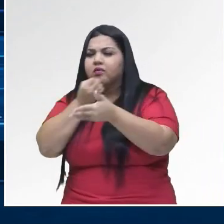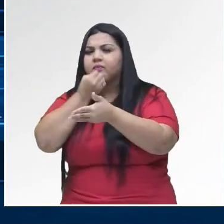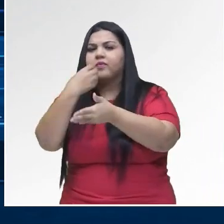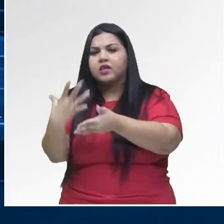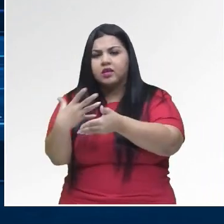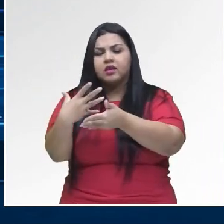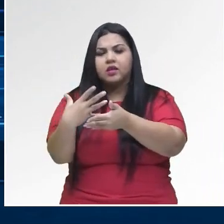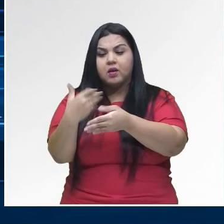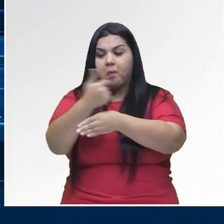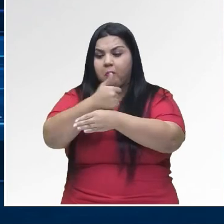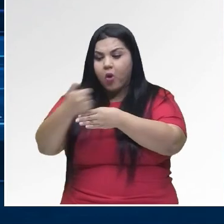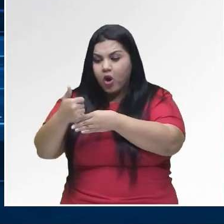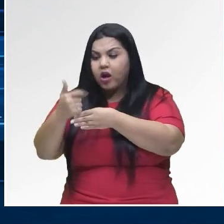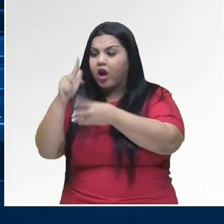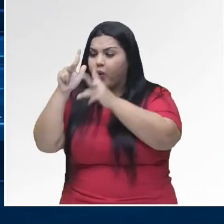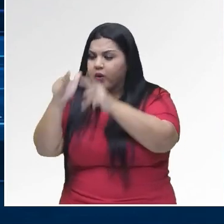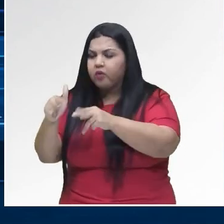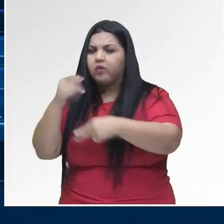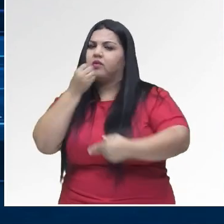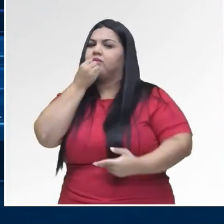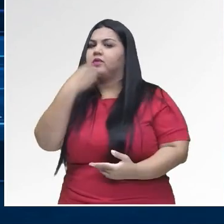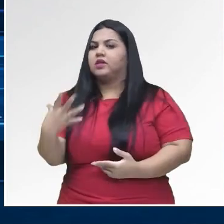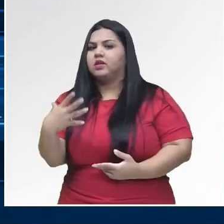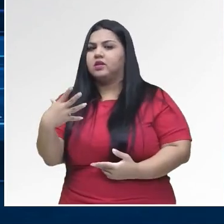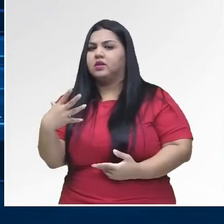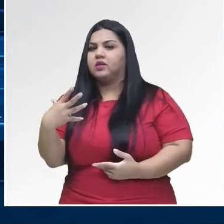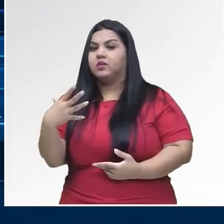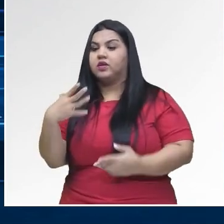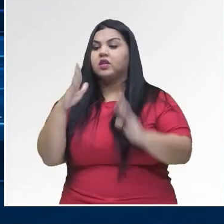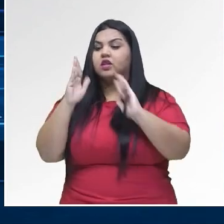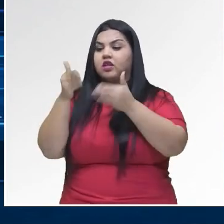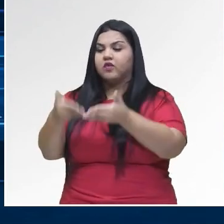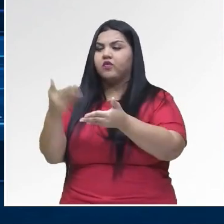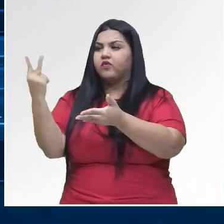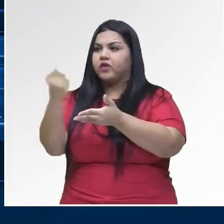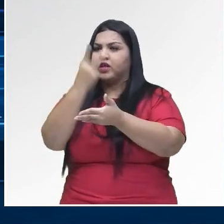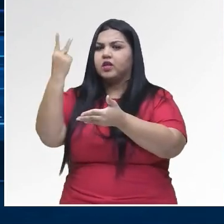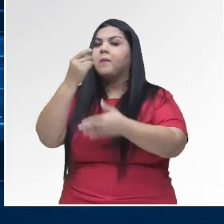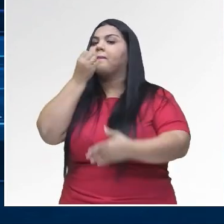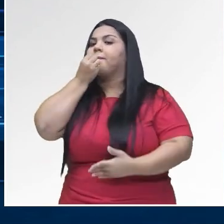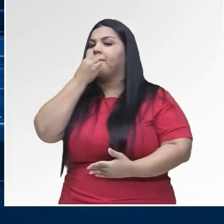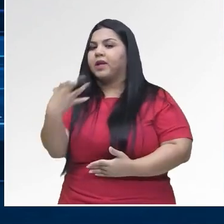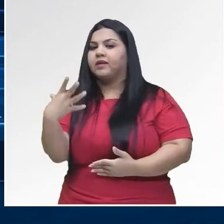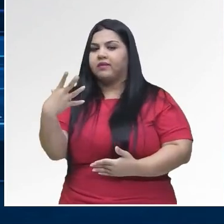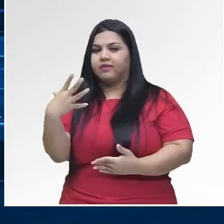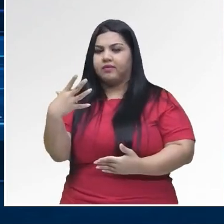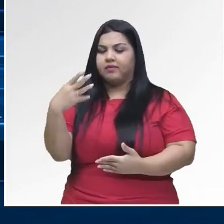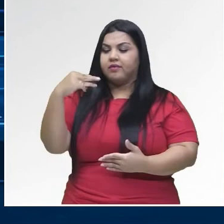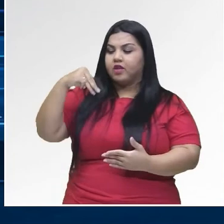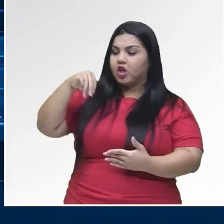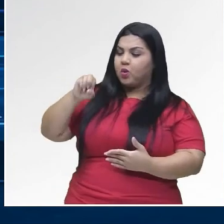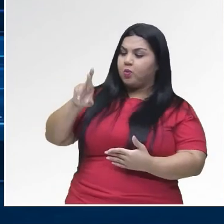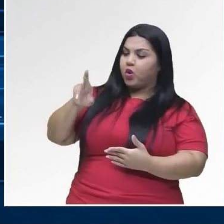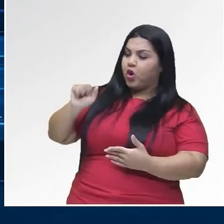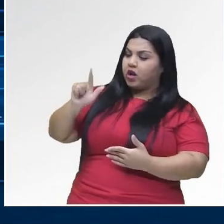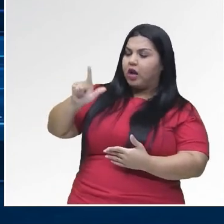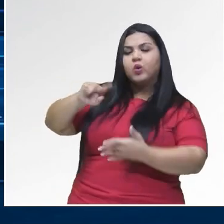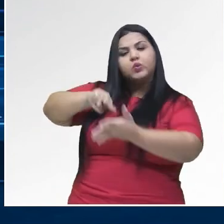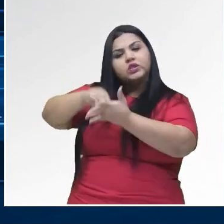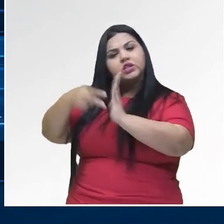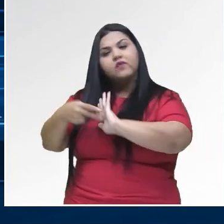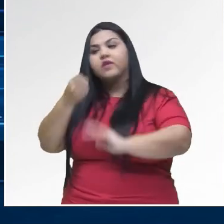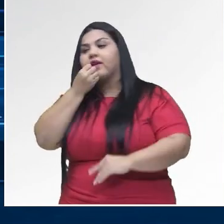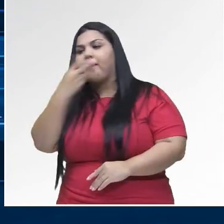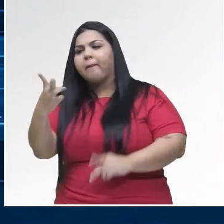Moral igual a bem. Então, o valor central é o bem. É sempre fazer o